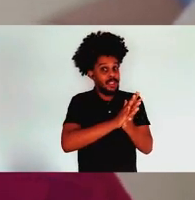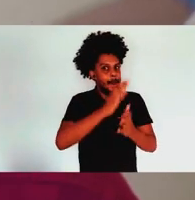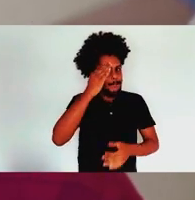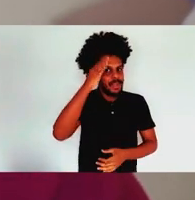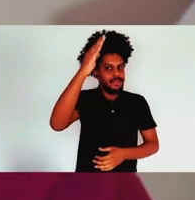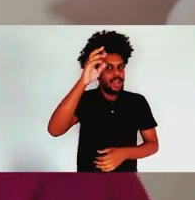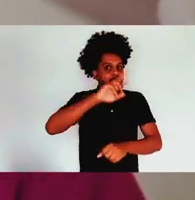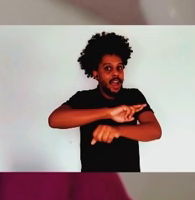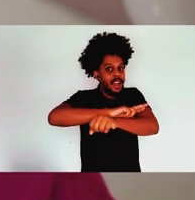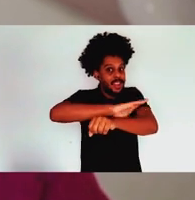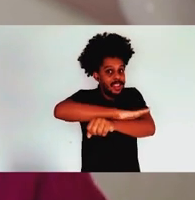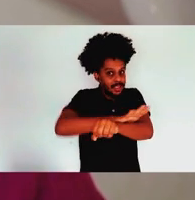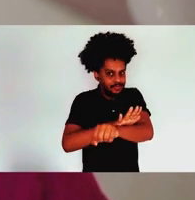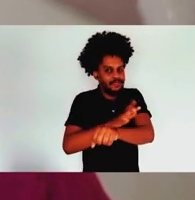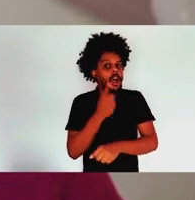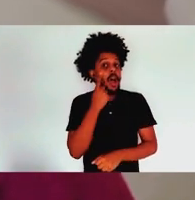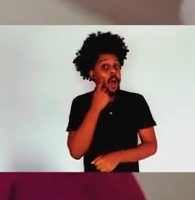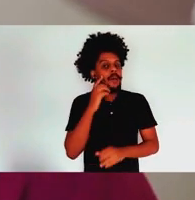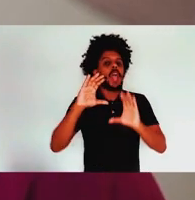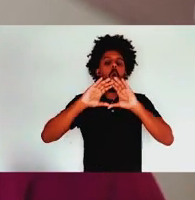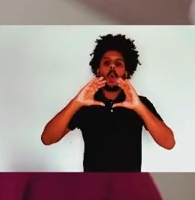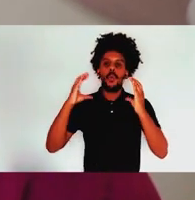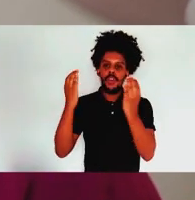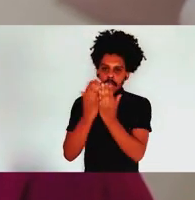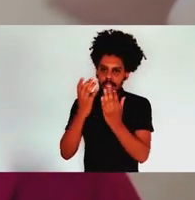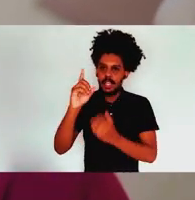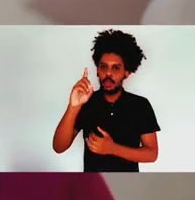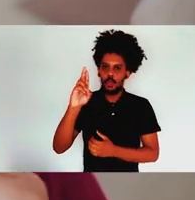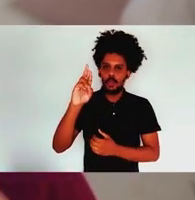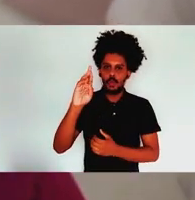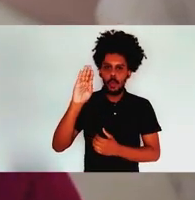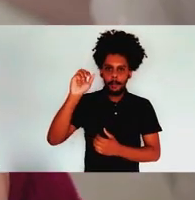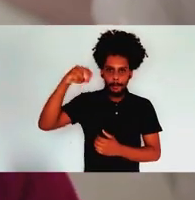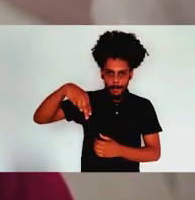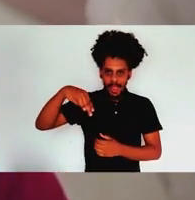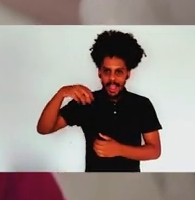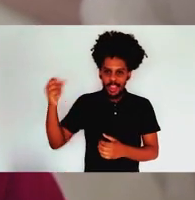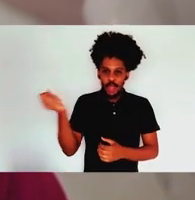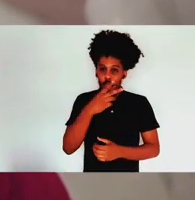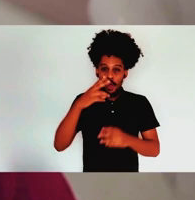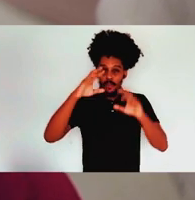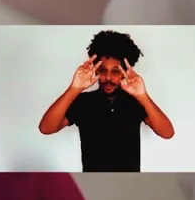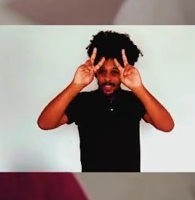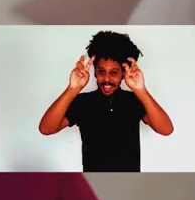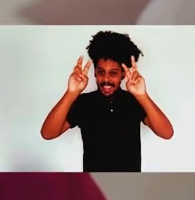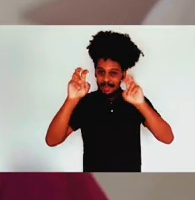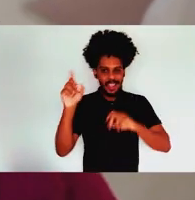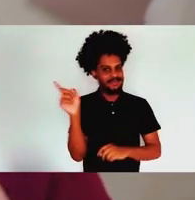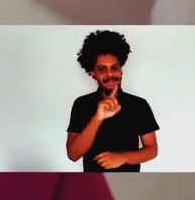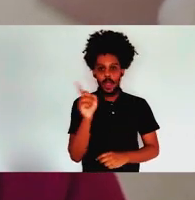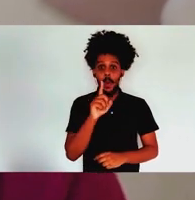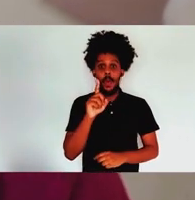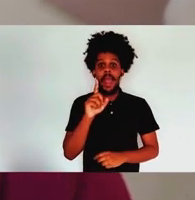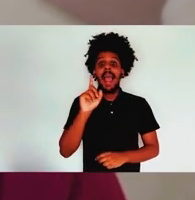a discriminação racial. Veja, a Conferência de Durban, na realidade, ela não inaugura nenhum tema, não. Ela